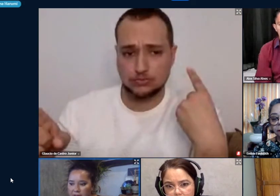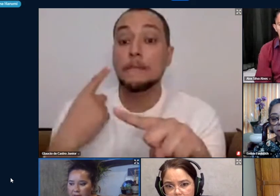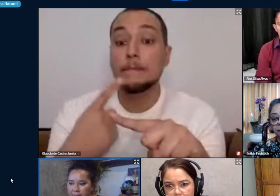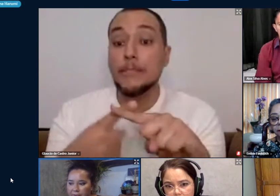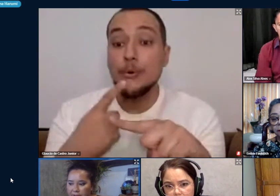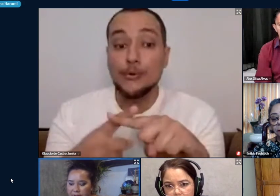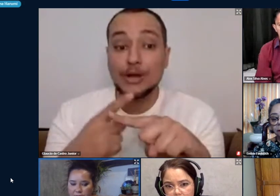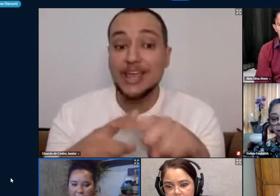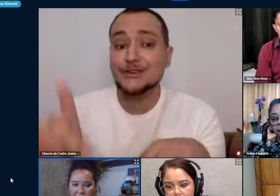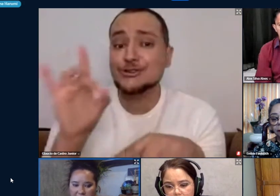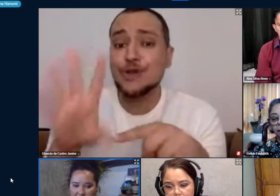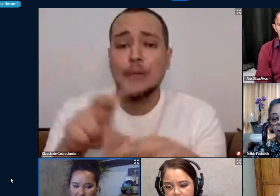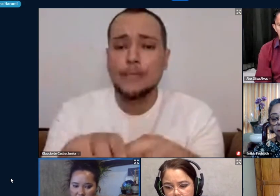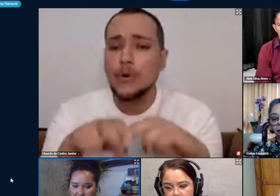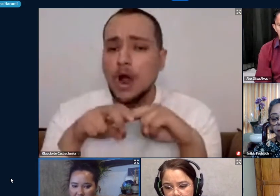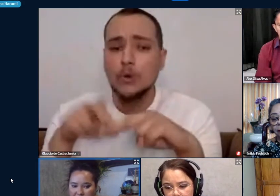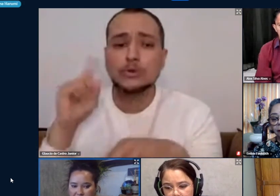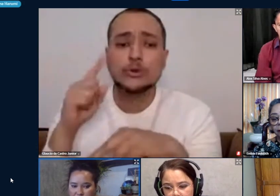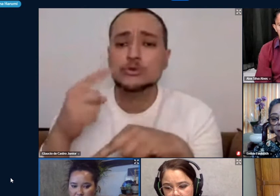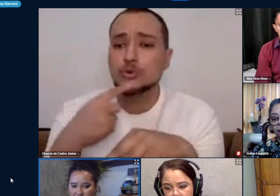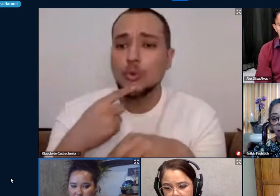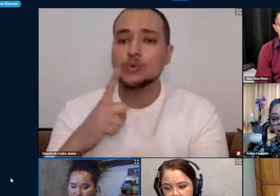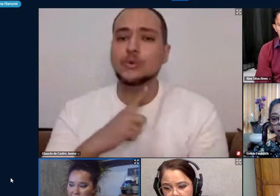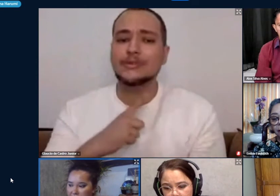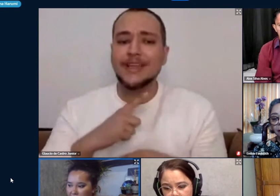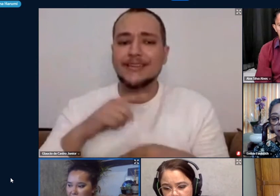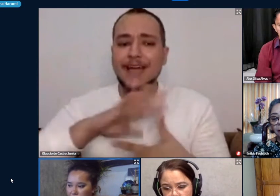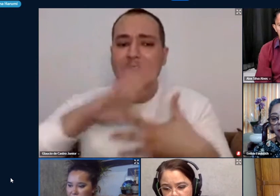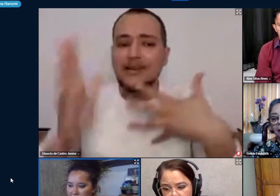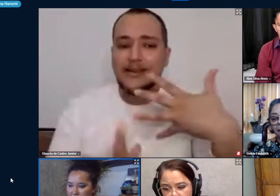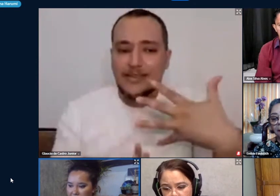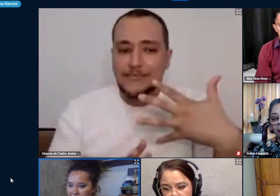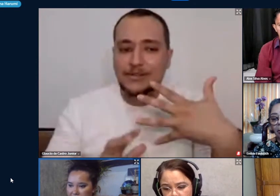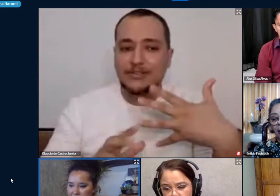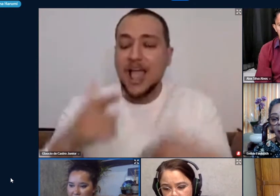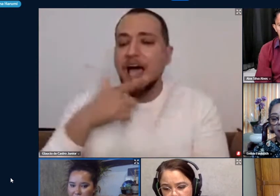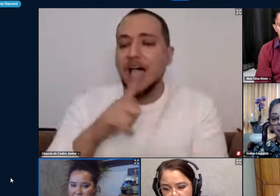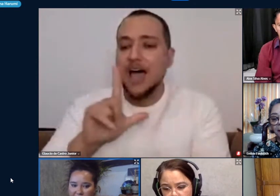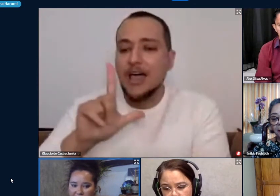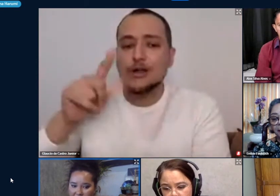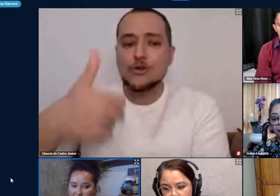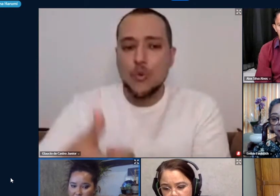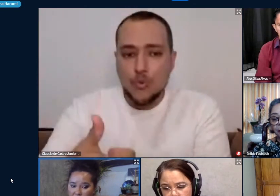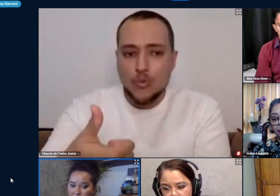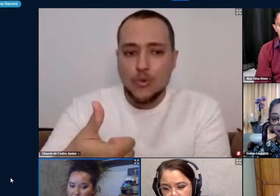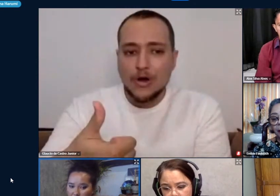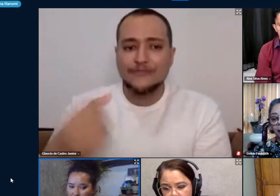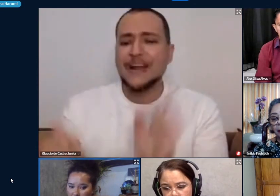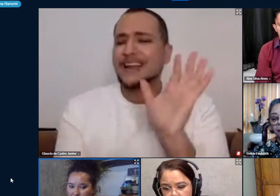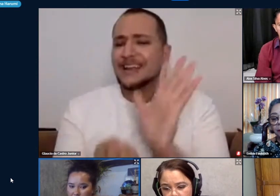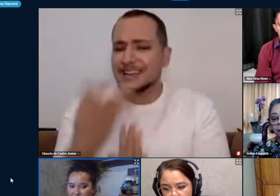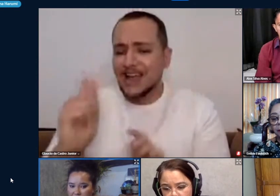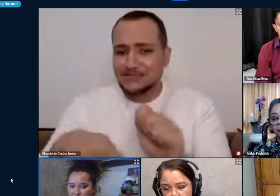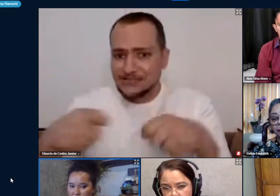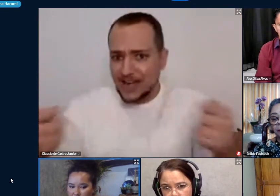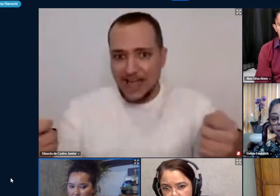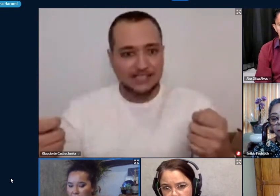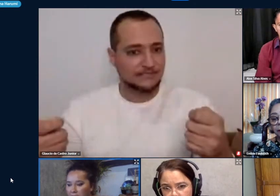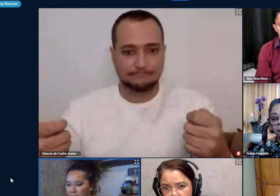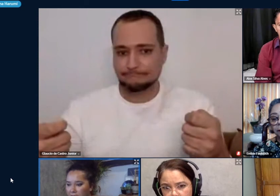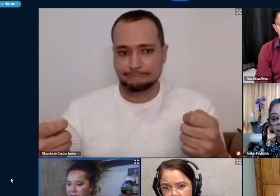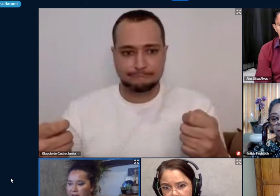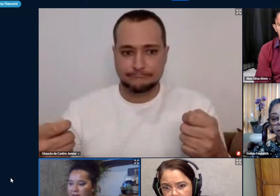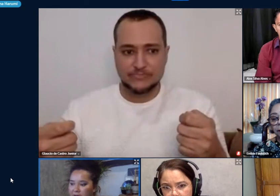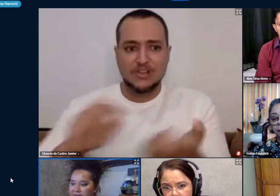e que, por isso, eles eram capazes de criar os sinais. Eu queria falar que eu não concordo com essa sua